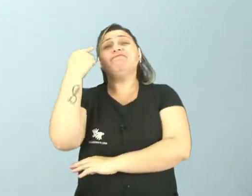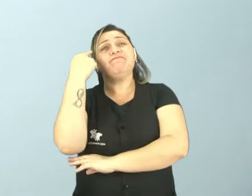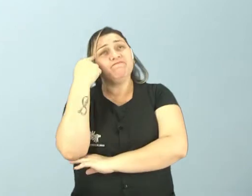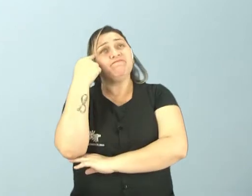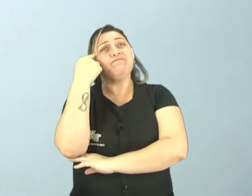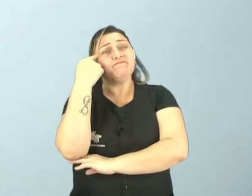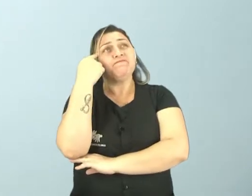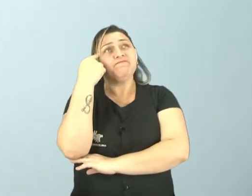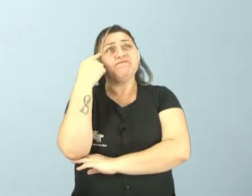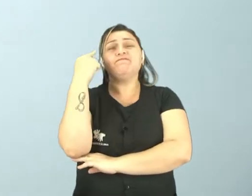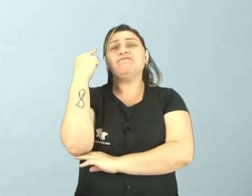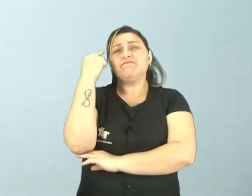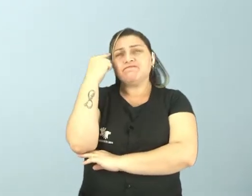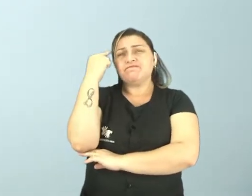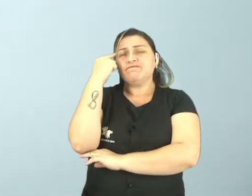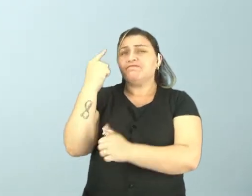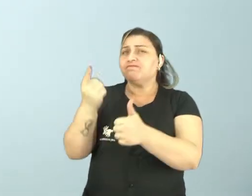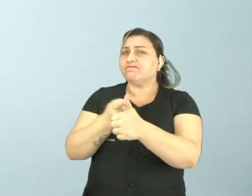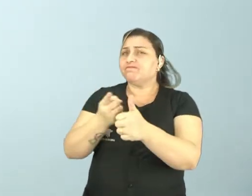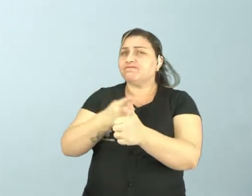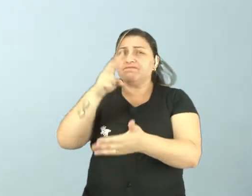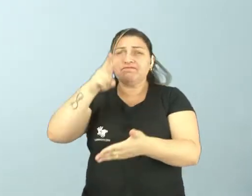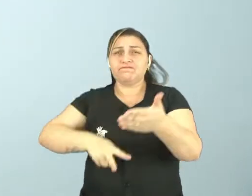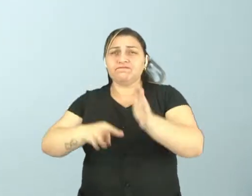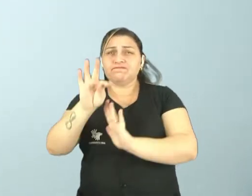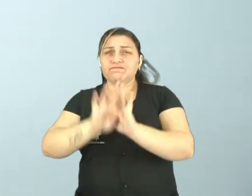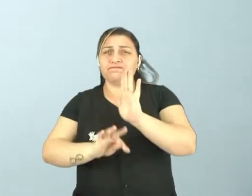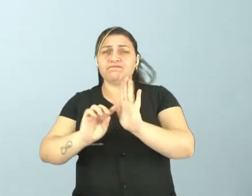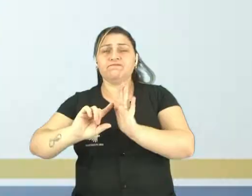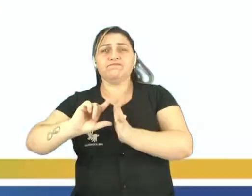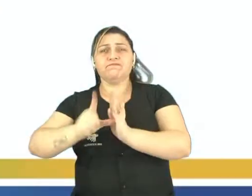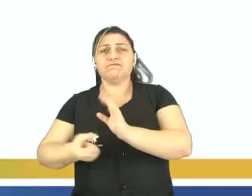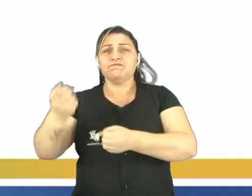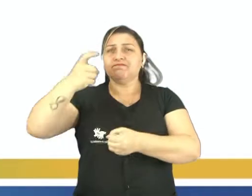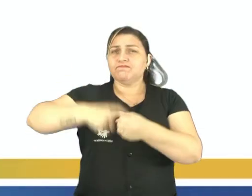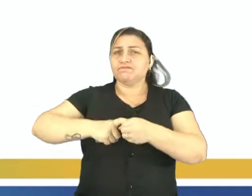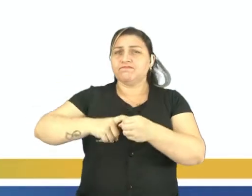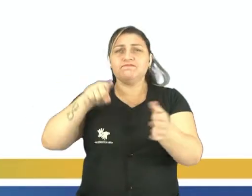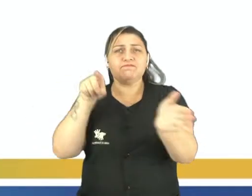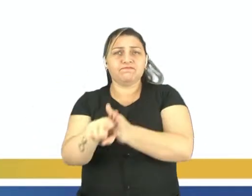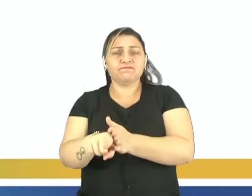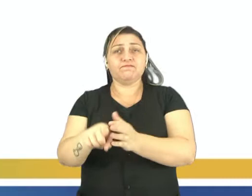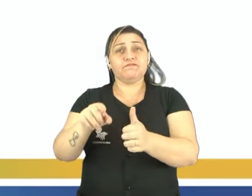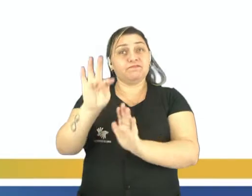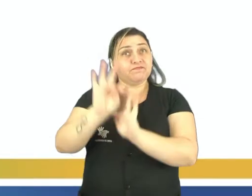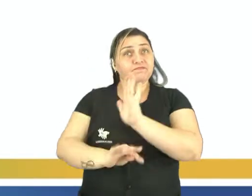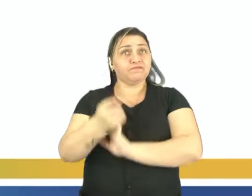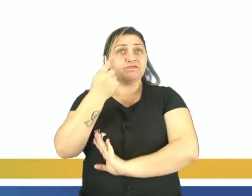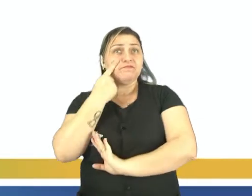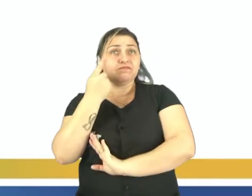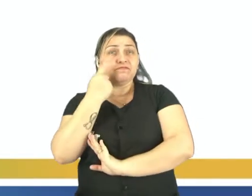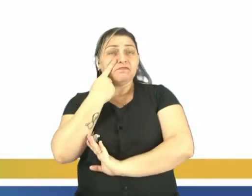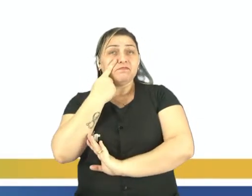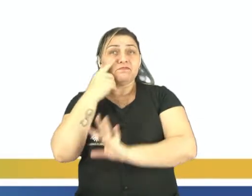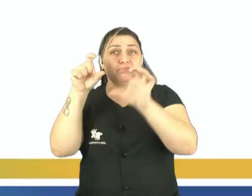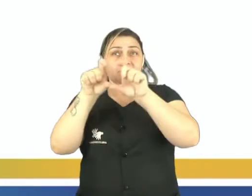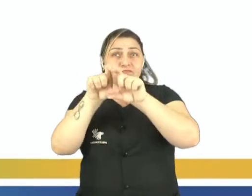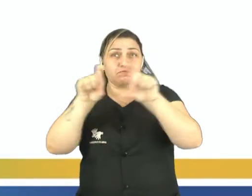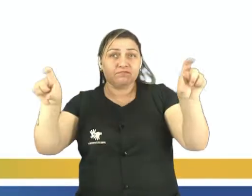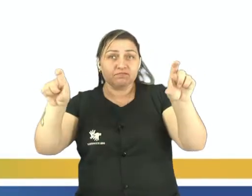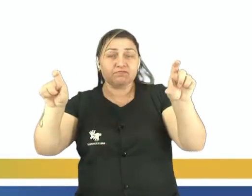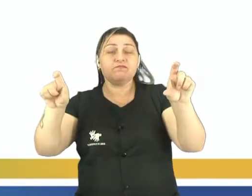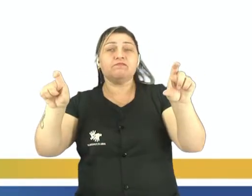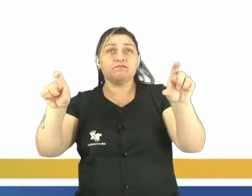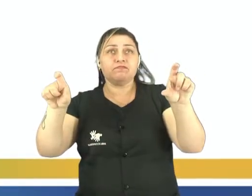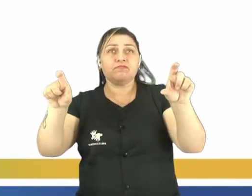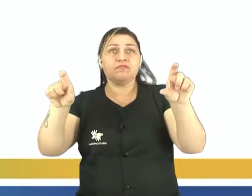Pensemos. Vamos pensar um pouquinho, primeiro vamos ler aqui esse texto, depois nós voltamos na questão. O texto diz assim, olha só, nós temos uma tira, e a